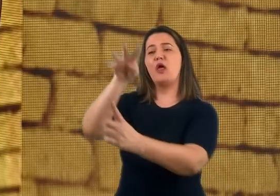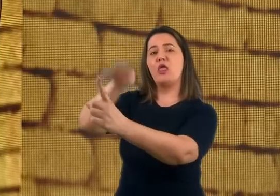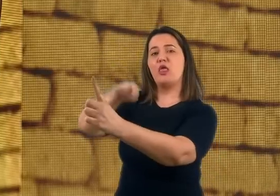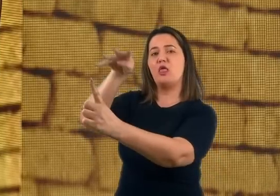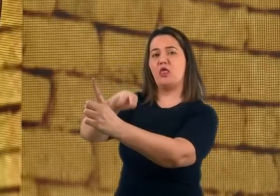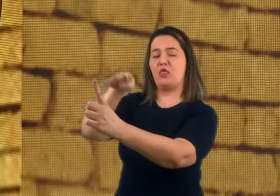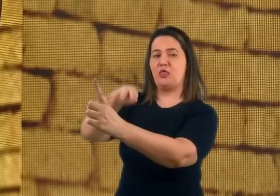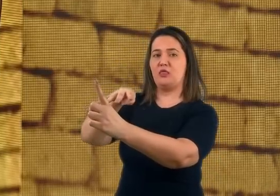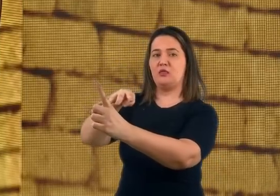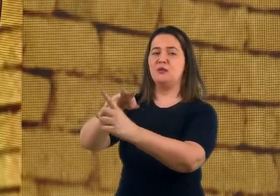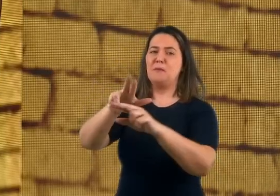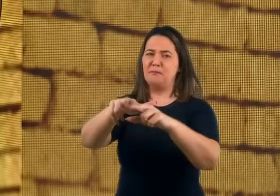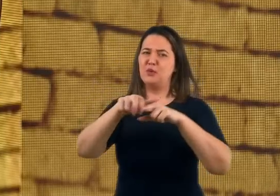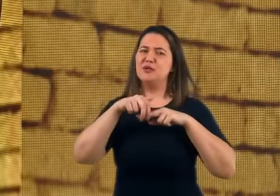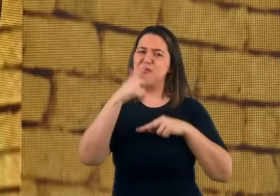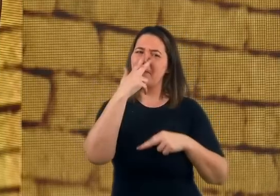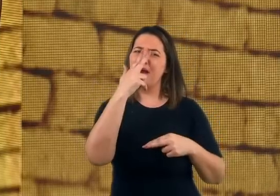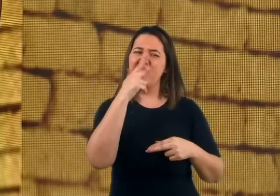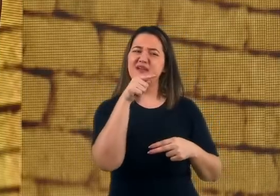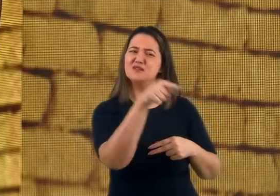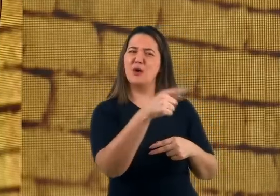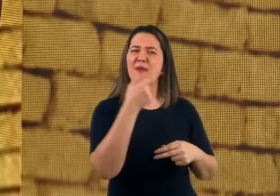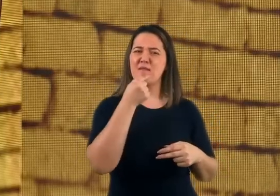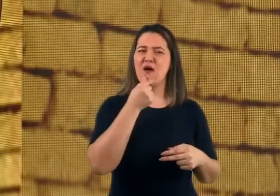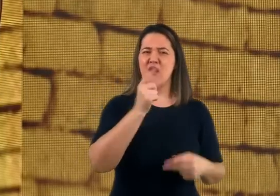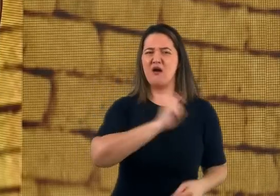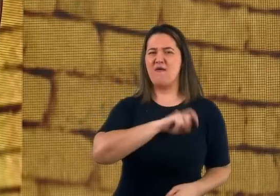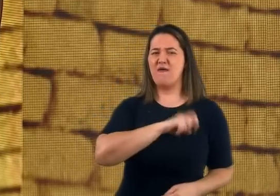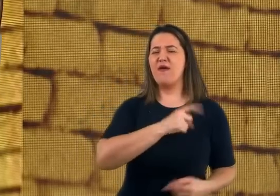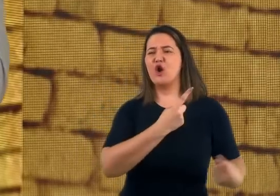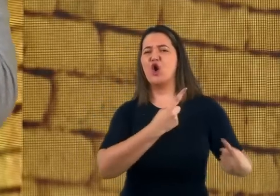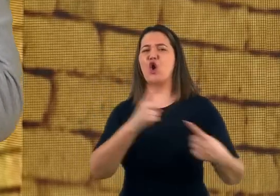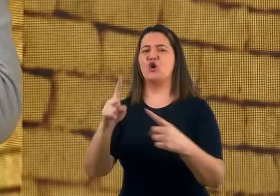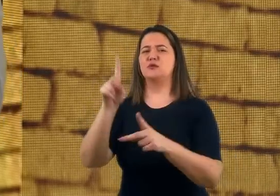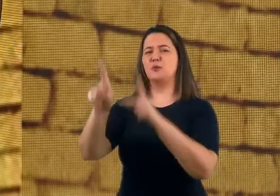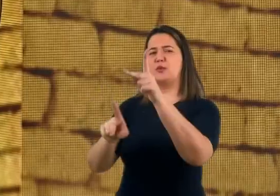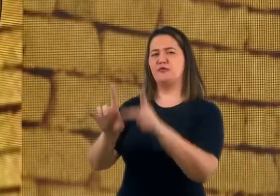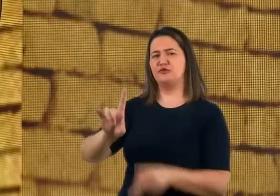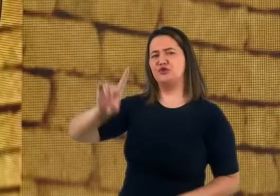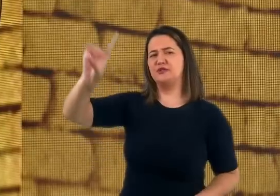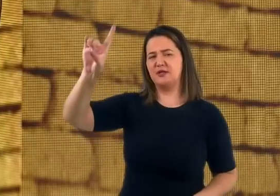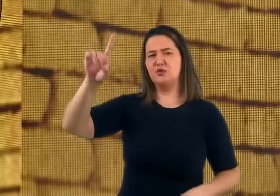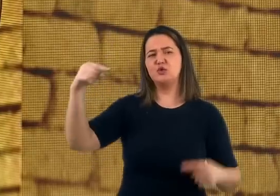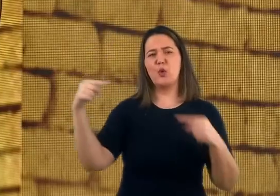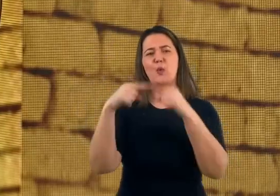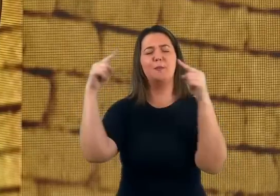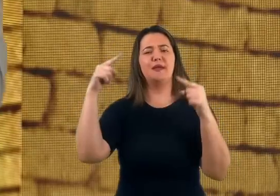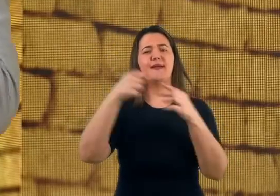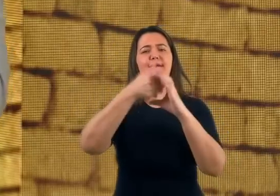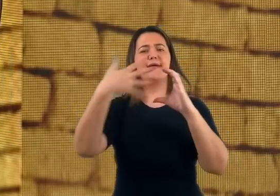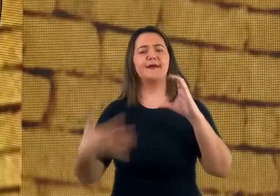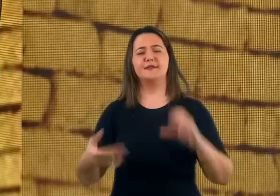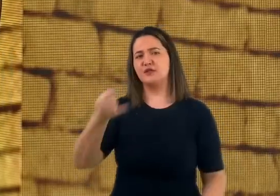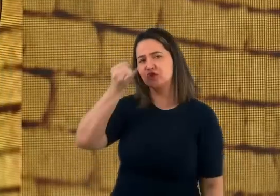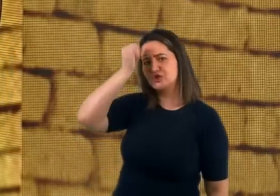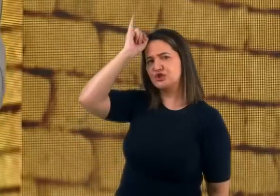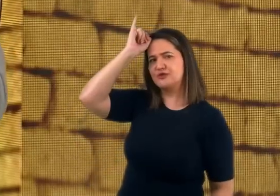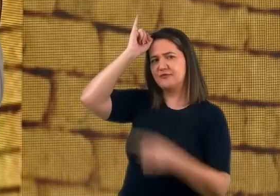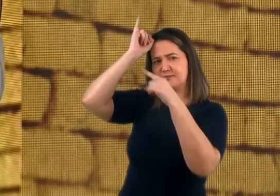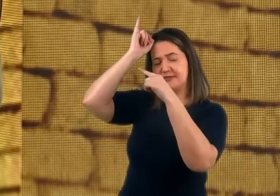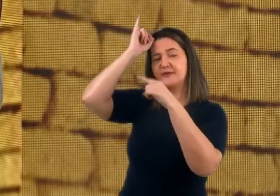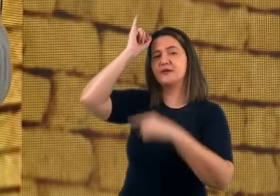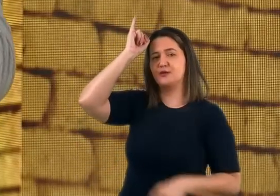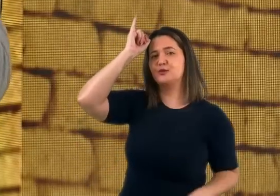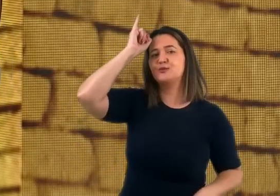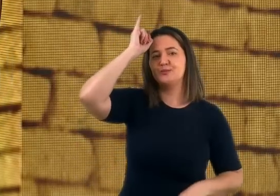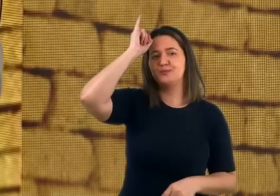tudo parece indicar que este ato foi o terrível, abominável da desolação que fala o profeta Daniel aqui